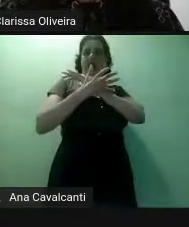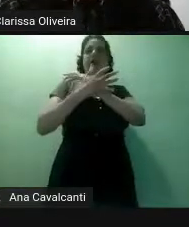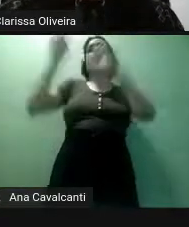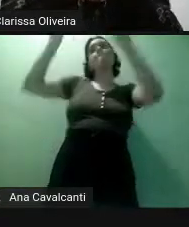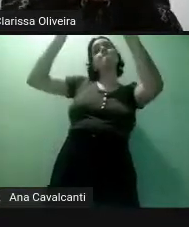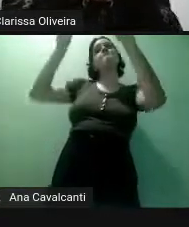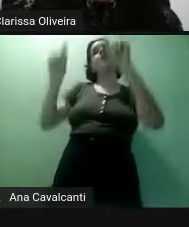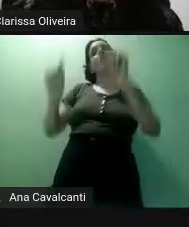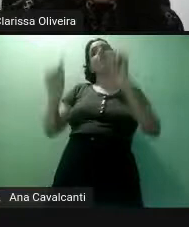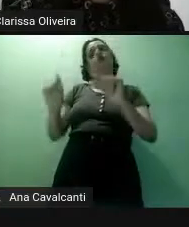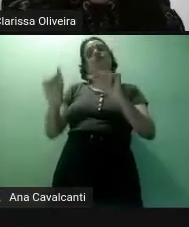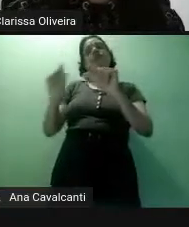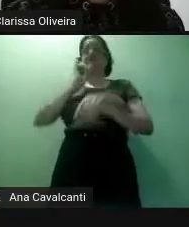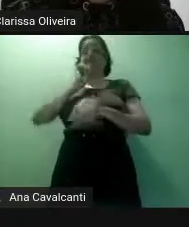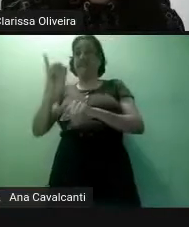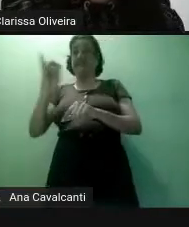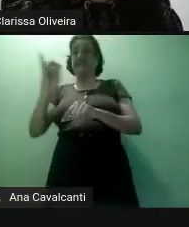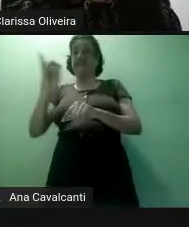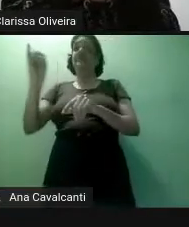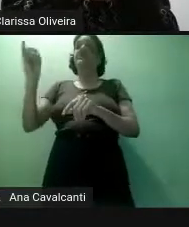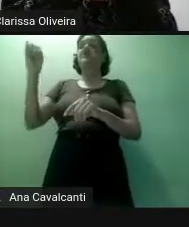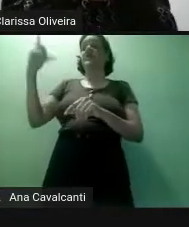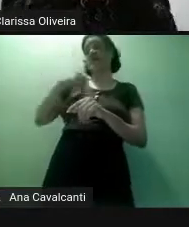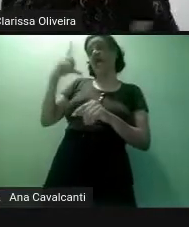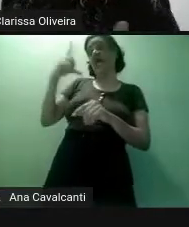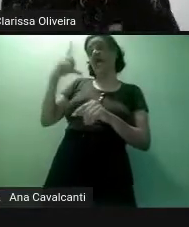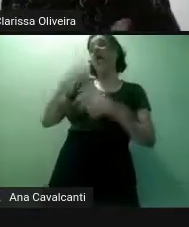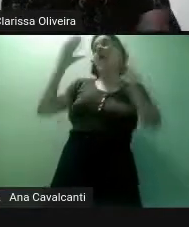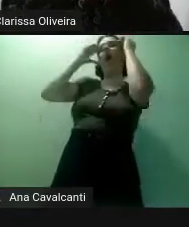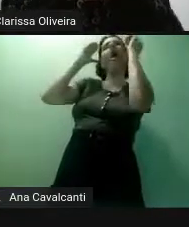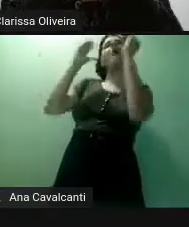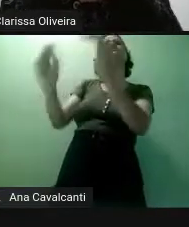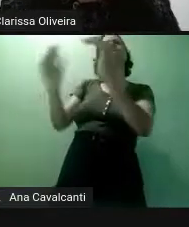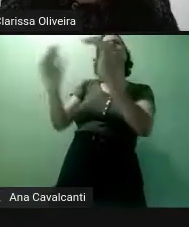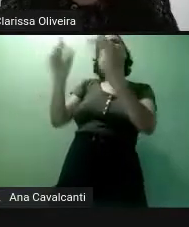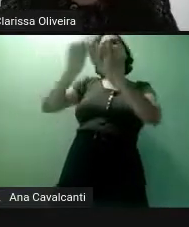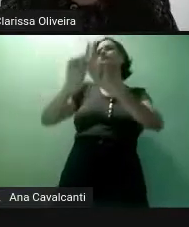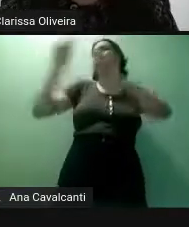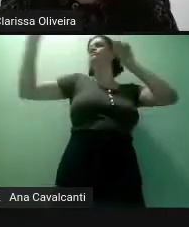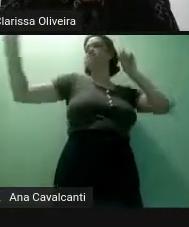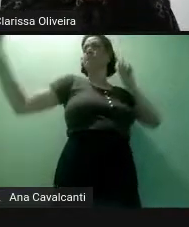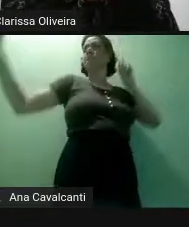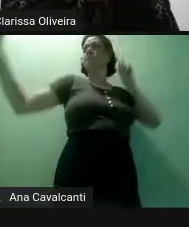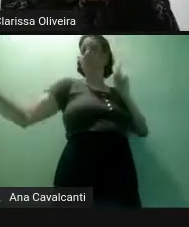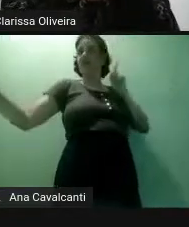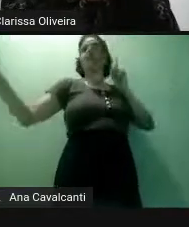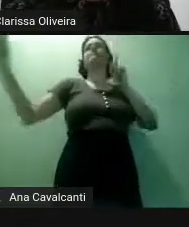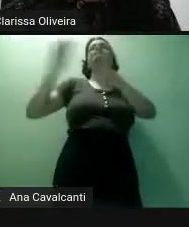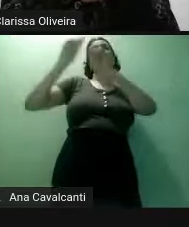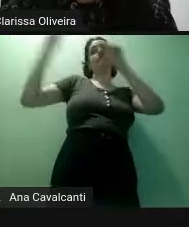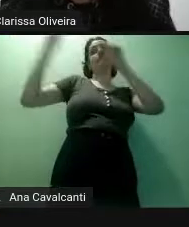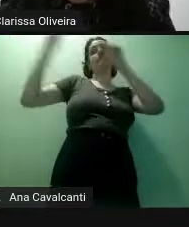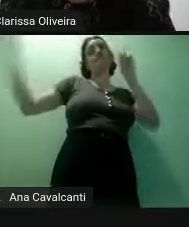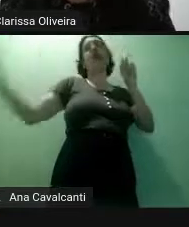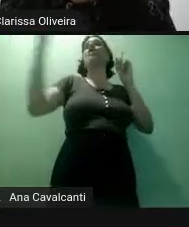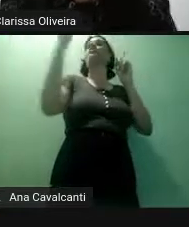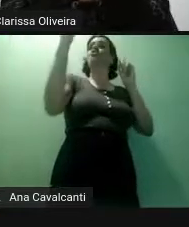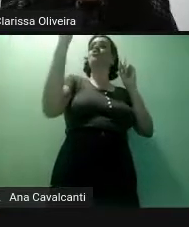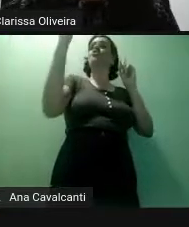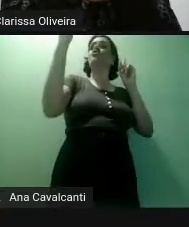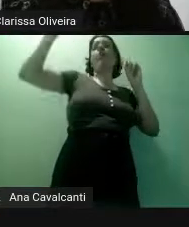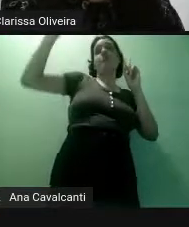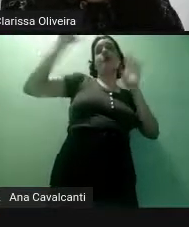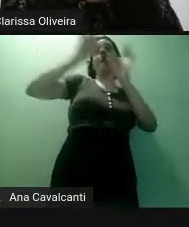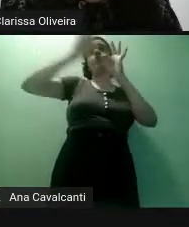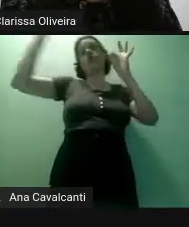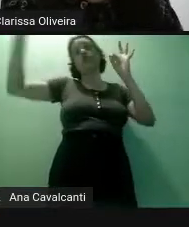baixa. E se você tiver respeitando esse distanciamento social de 2 metros, ou